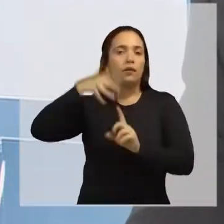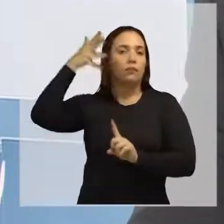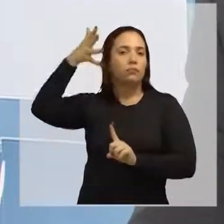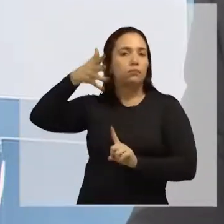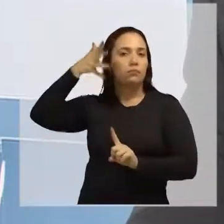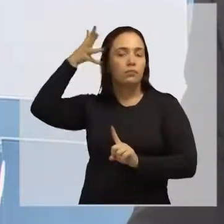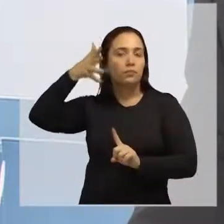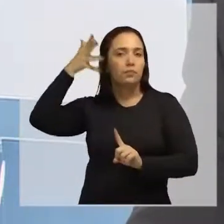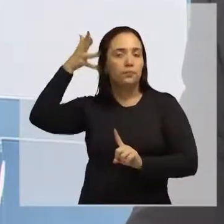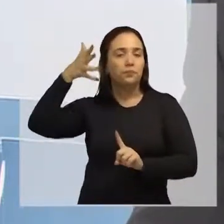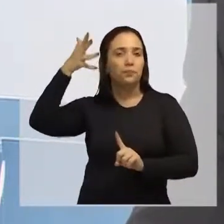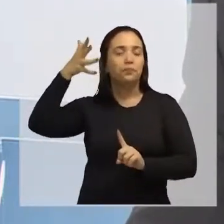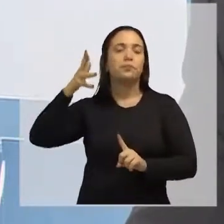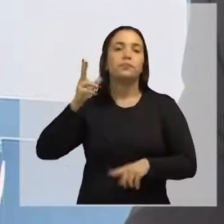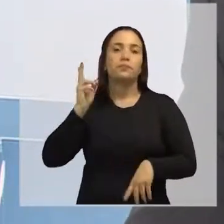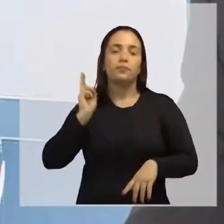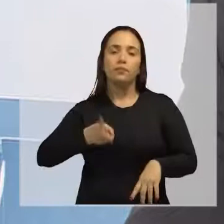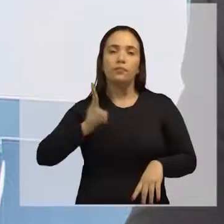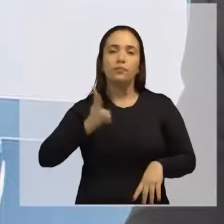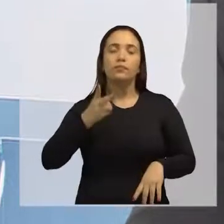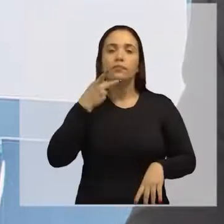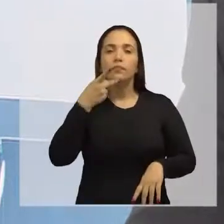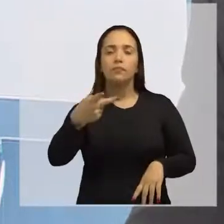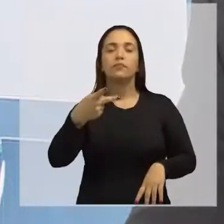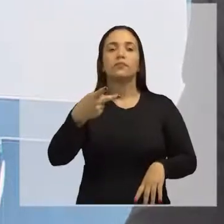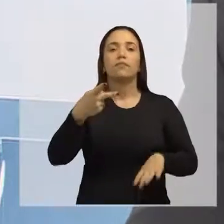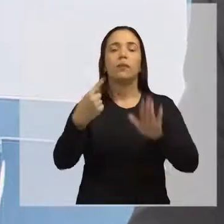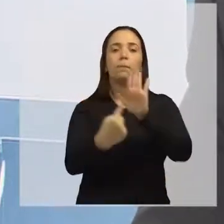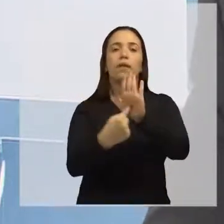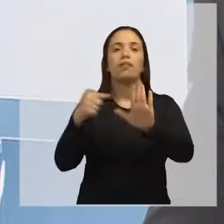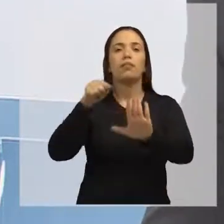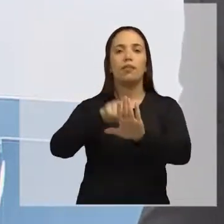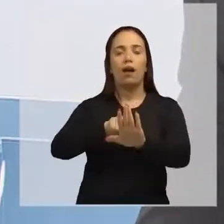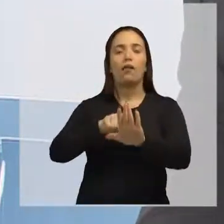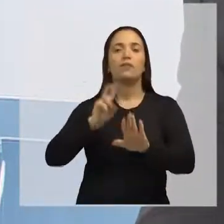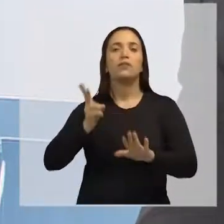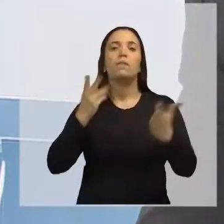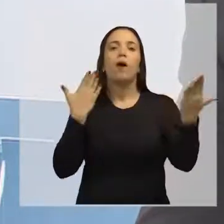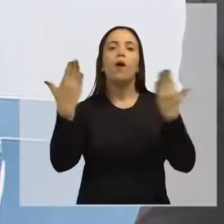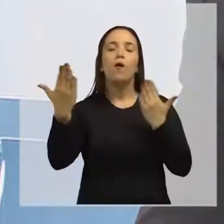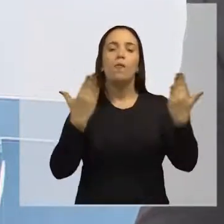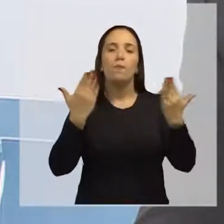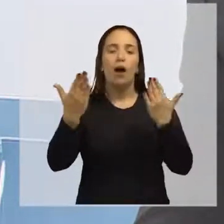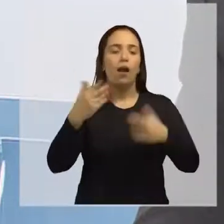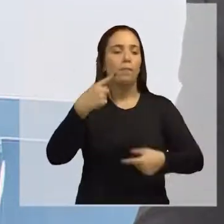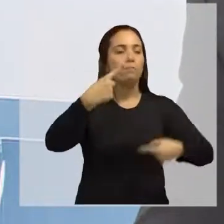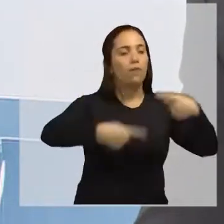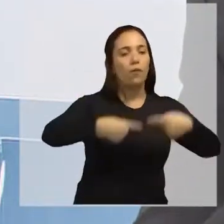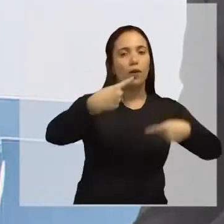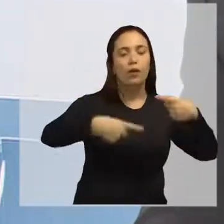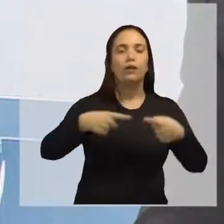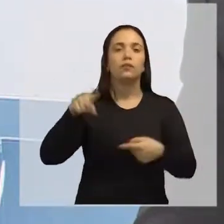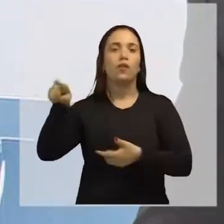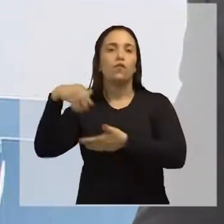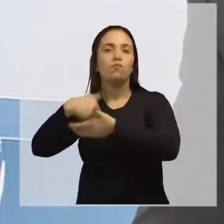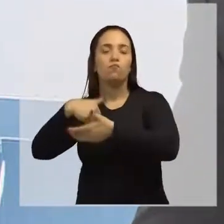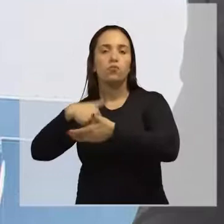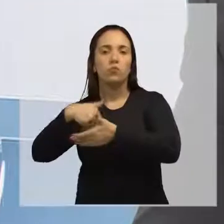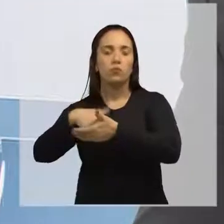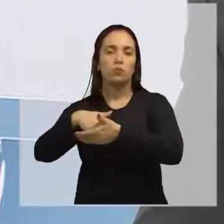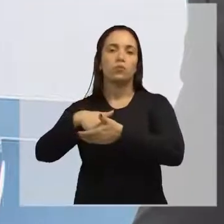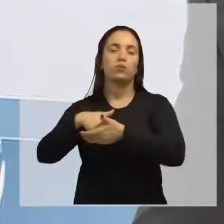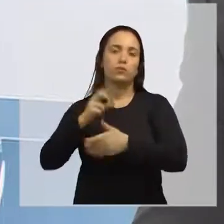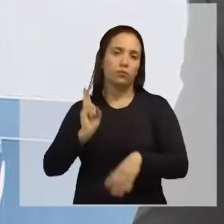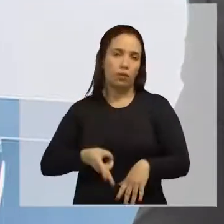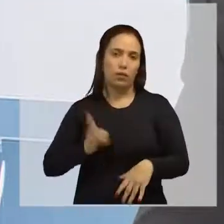metáfora entre os atacantes, né? Fazia um paralelo entre os atacantes com